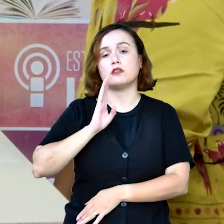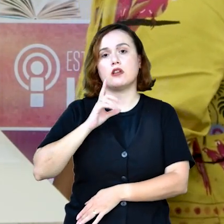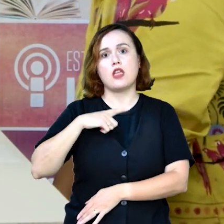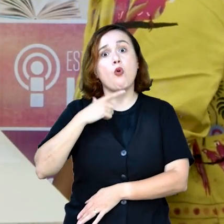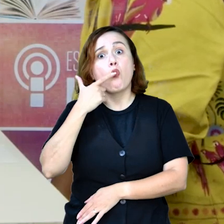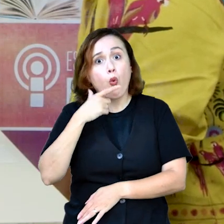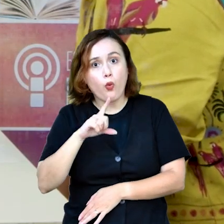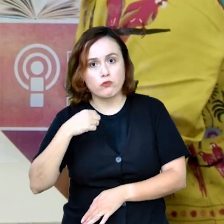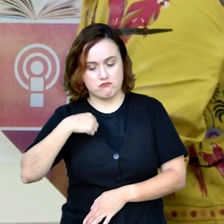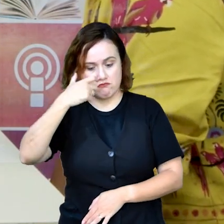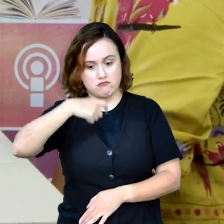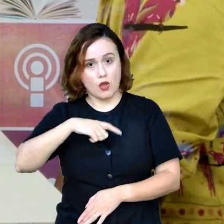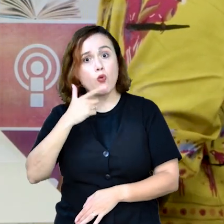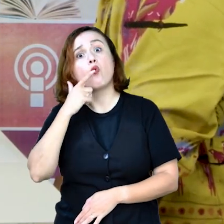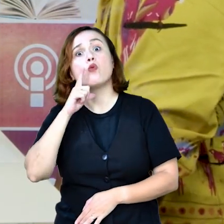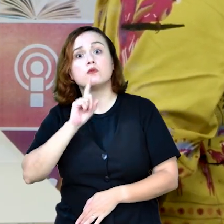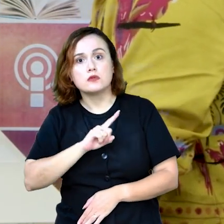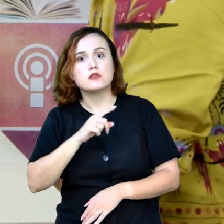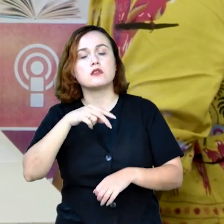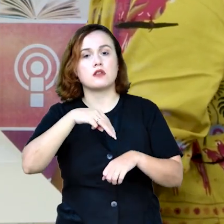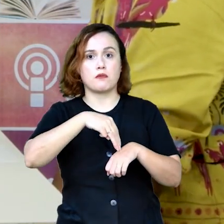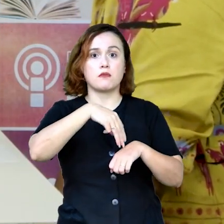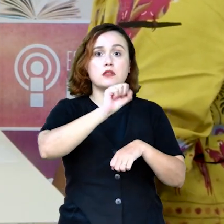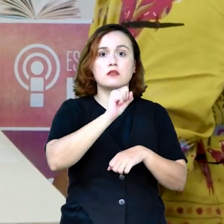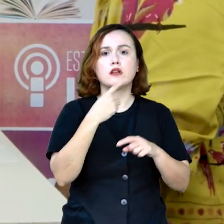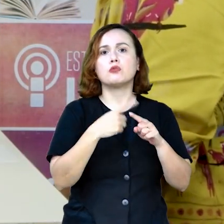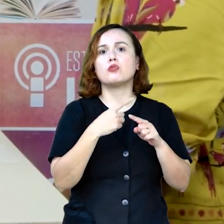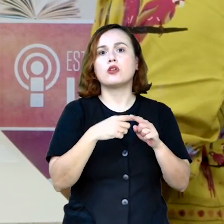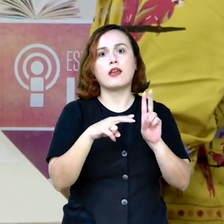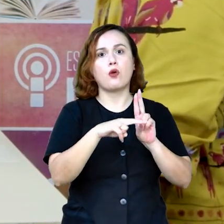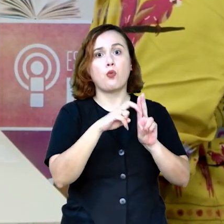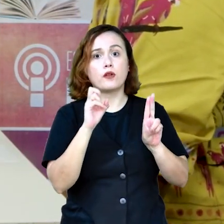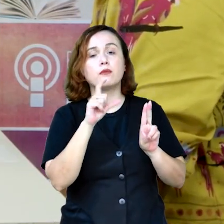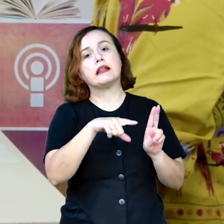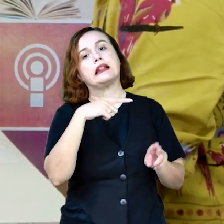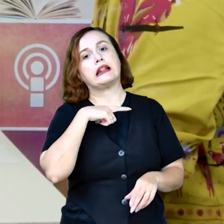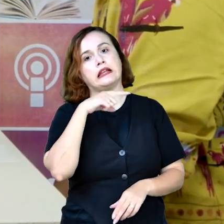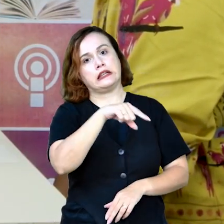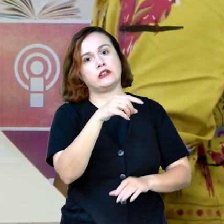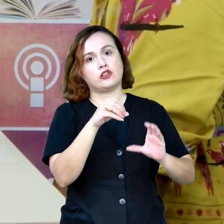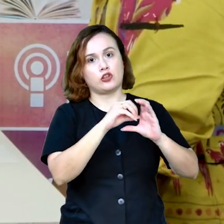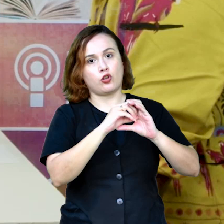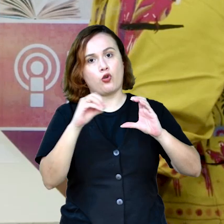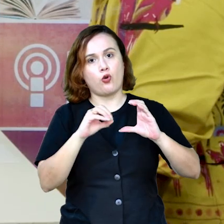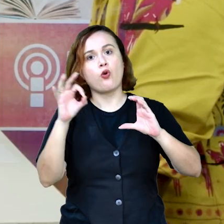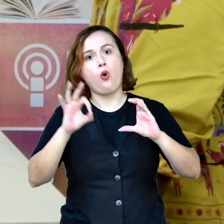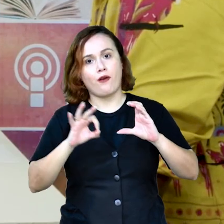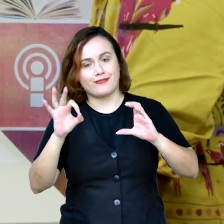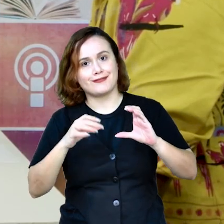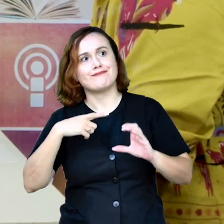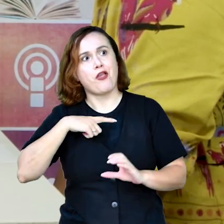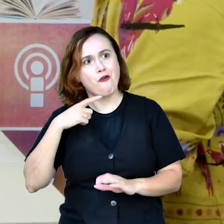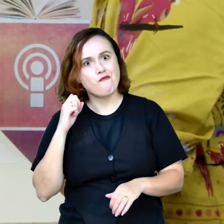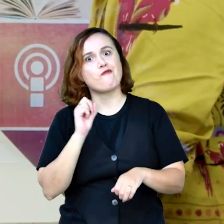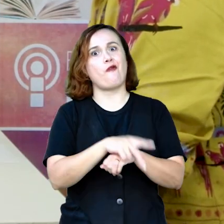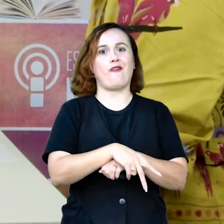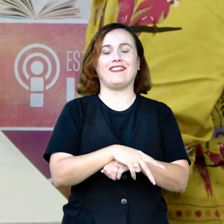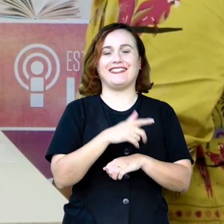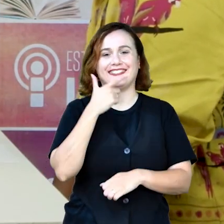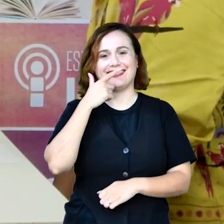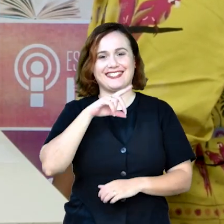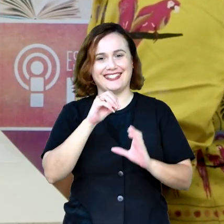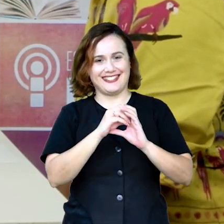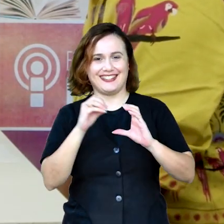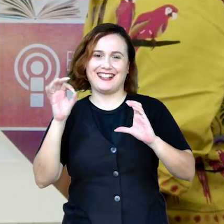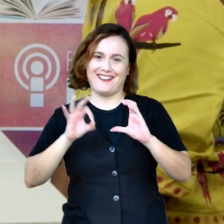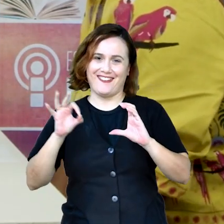Brasília, porque era gratuito e porque tinha cotas, porque eu fui cotista tanto no mestrado como no doutorado. Mas eu tenho um orgulho danado desse